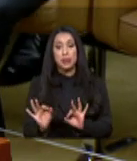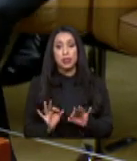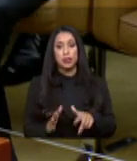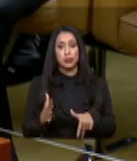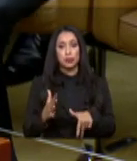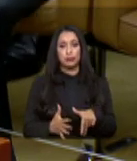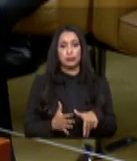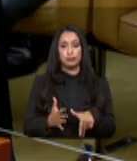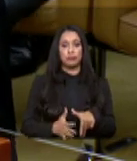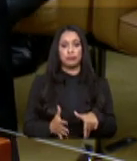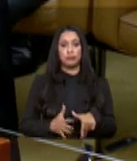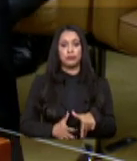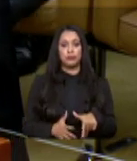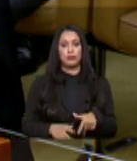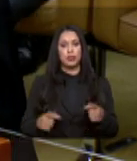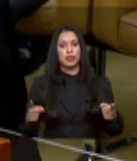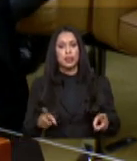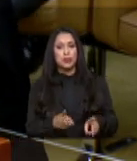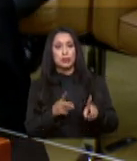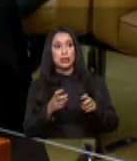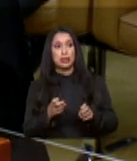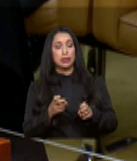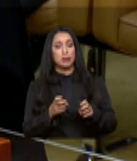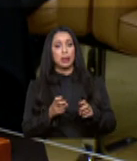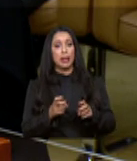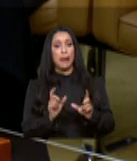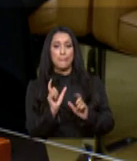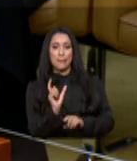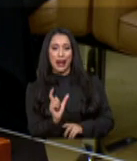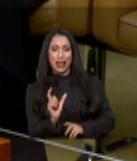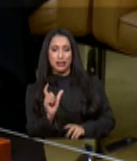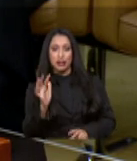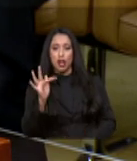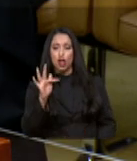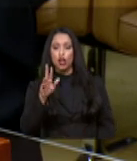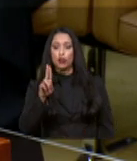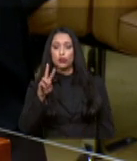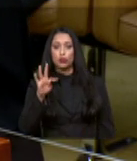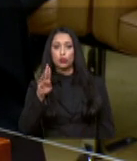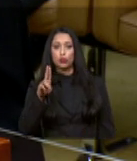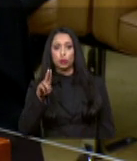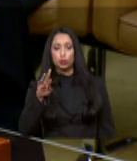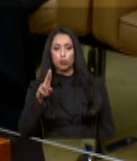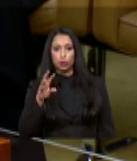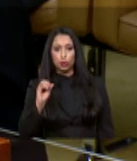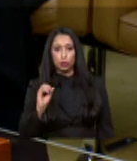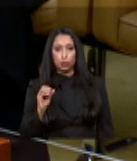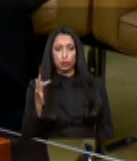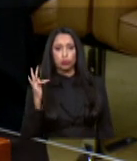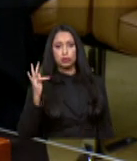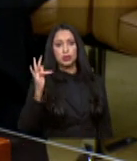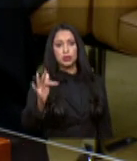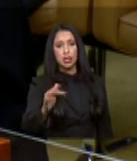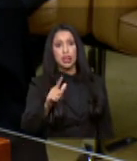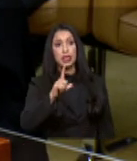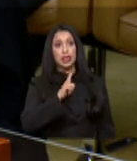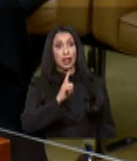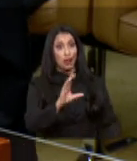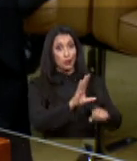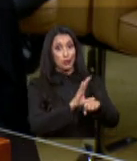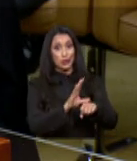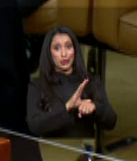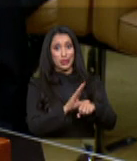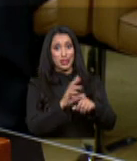oral, fiz a constatação que a palavra futuro, ou suas derivações, aparecem 5 vezes na nossa Constituição